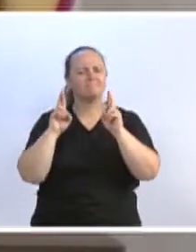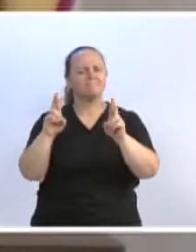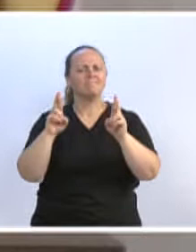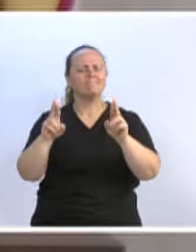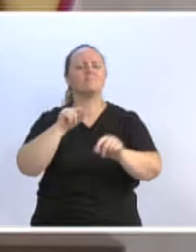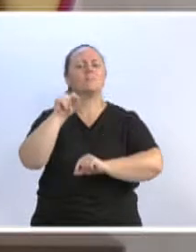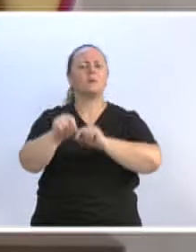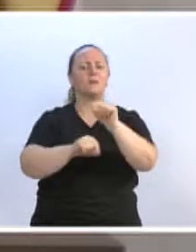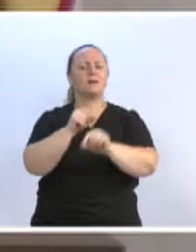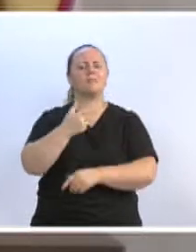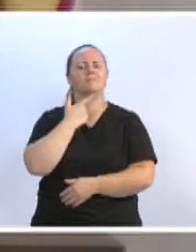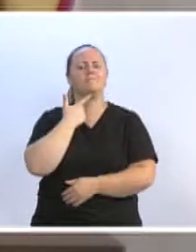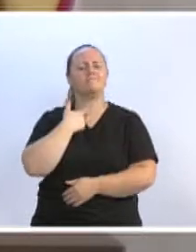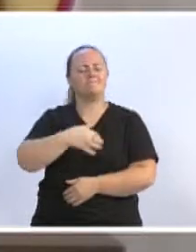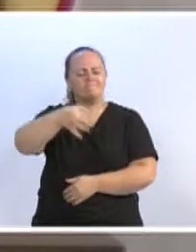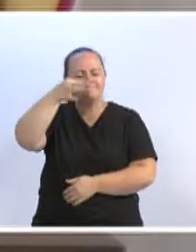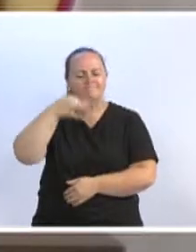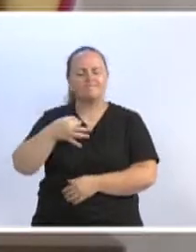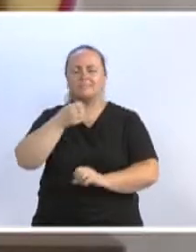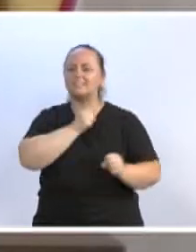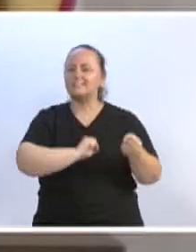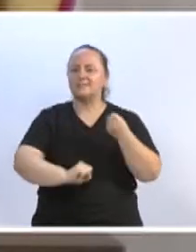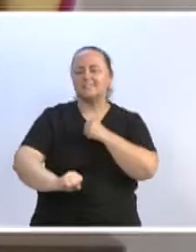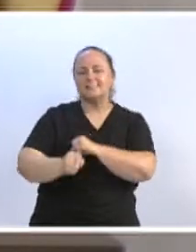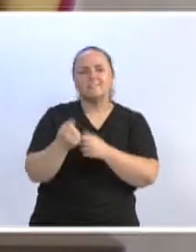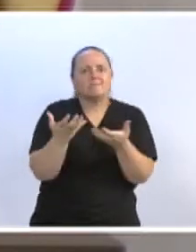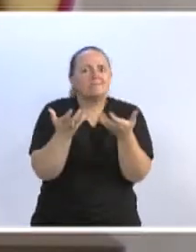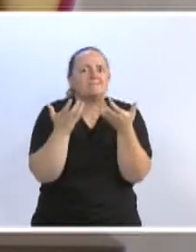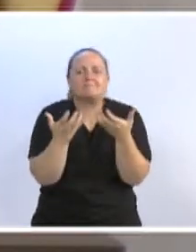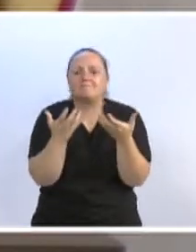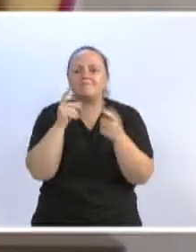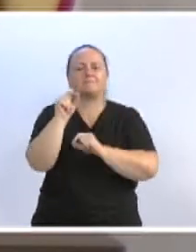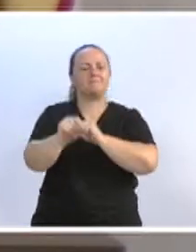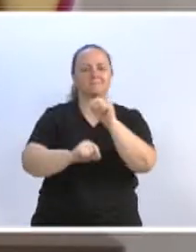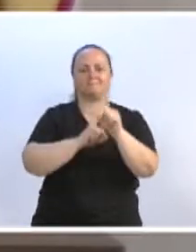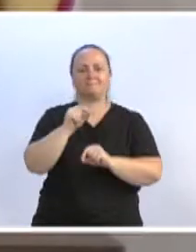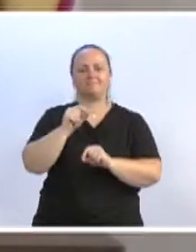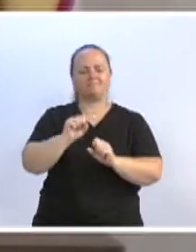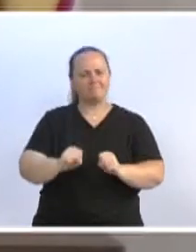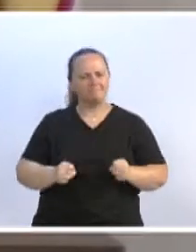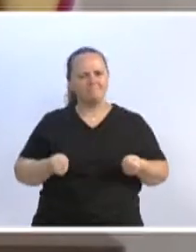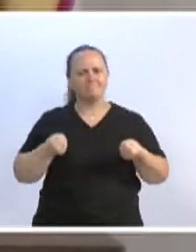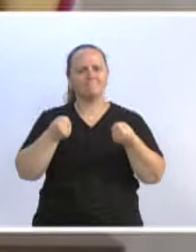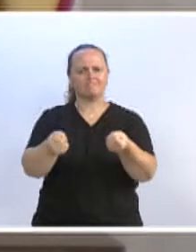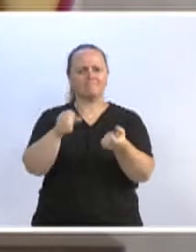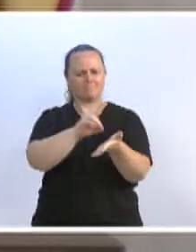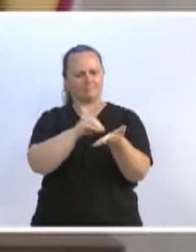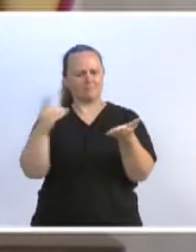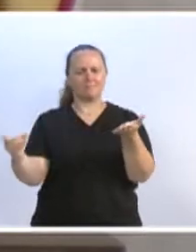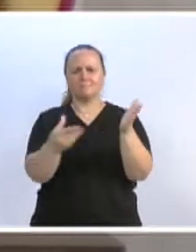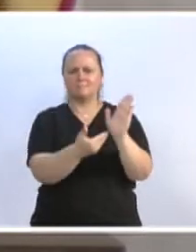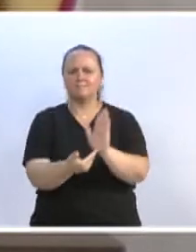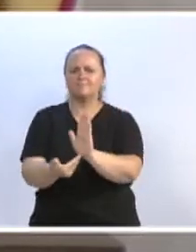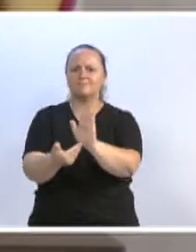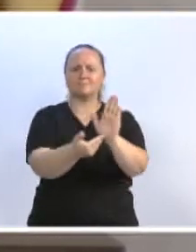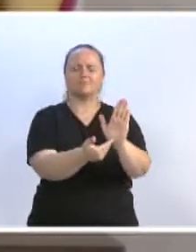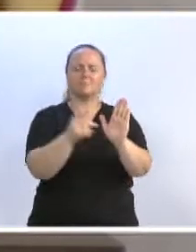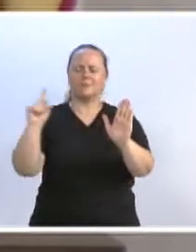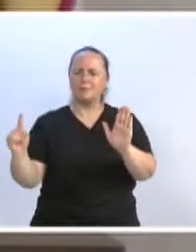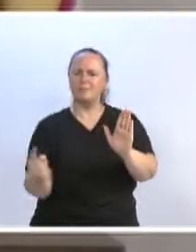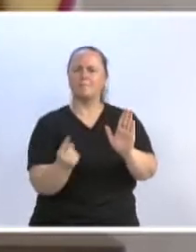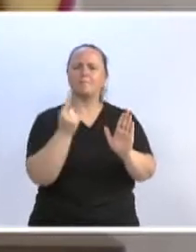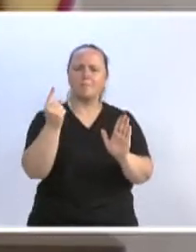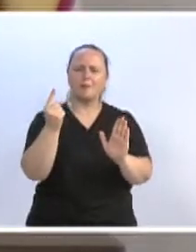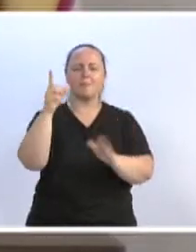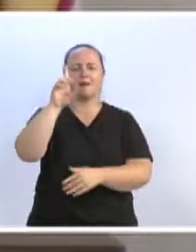esse desejo, esse anseio, essa vontade, enquanto defensores da palavra de Deus, de buscar, em primeiro